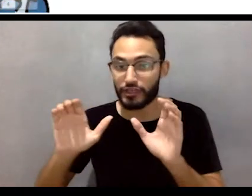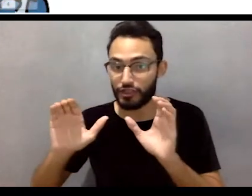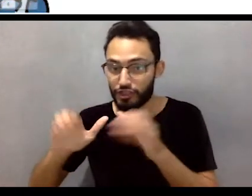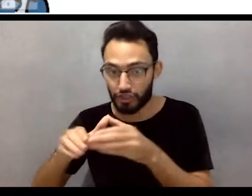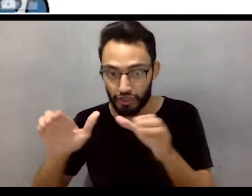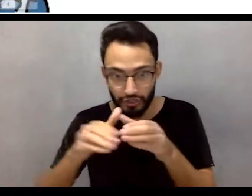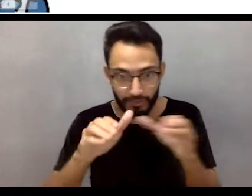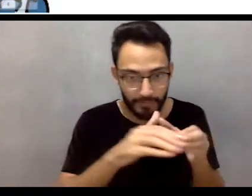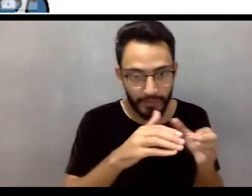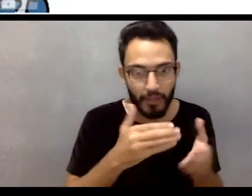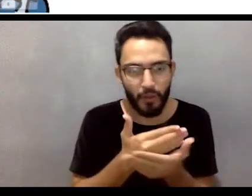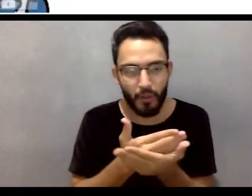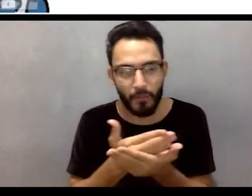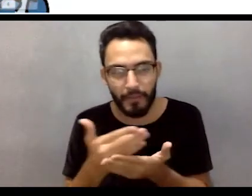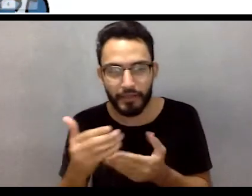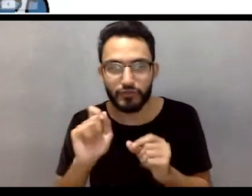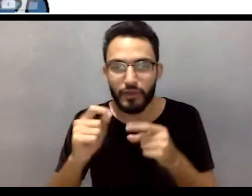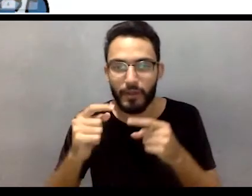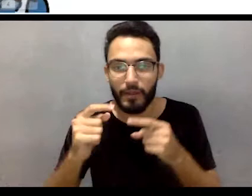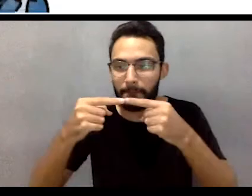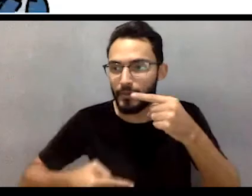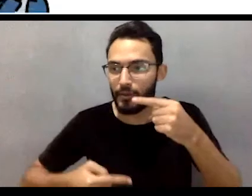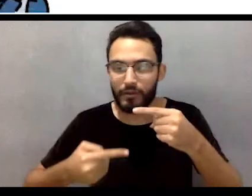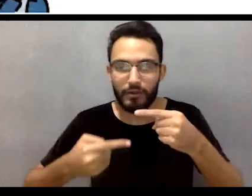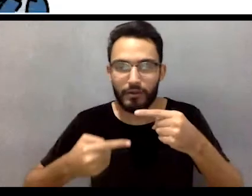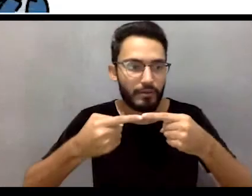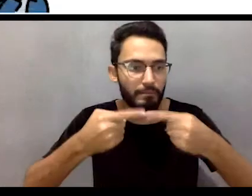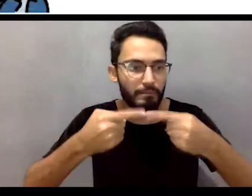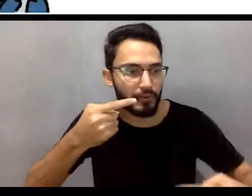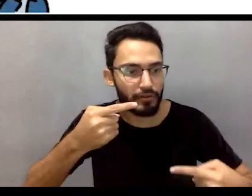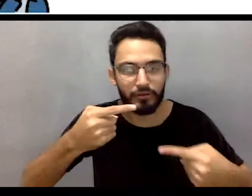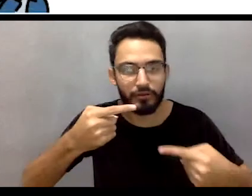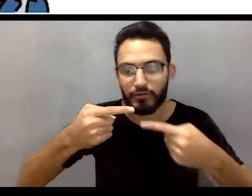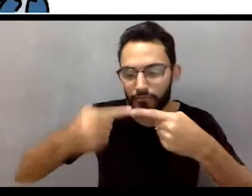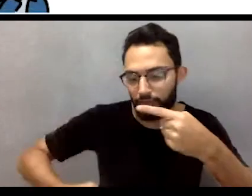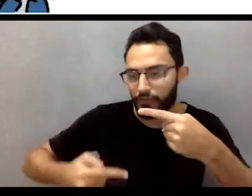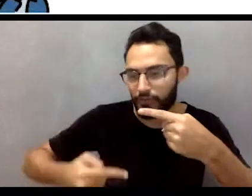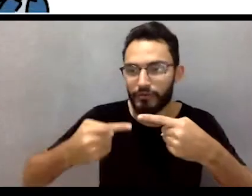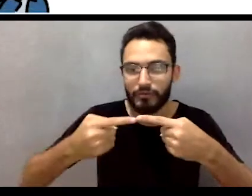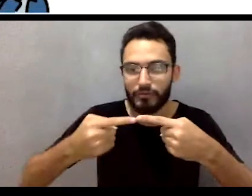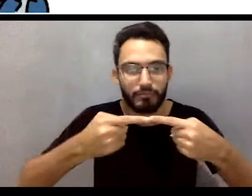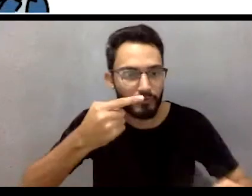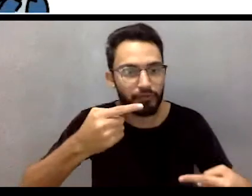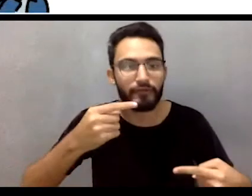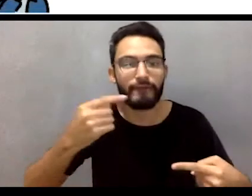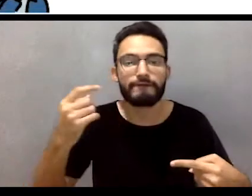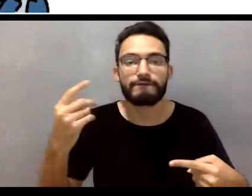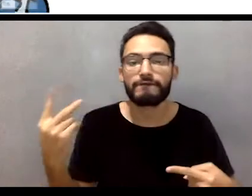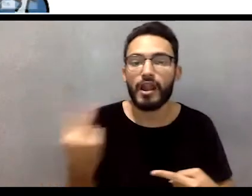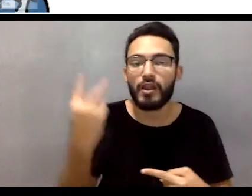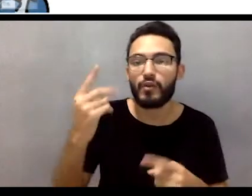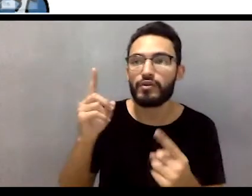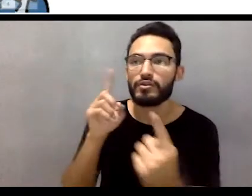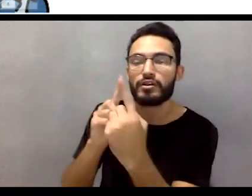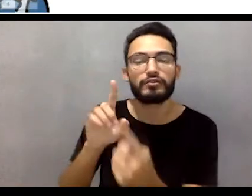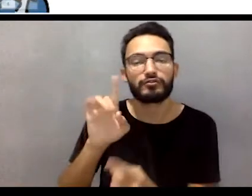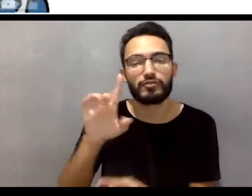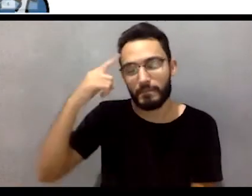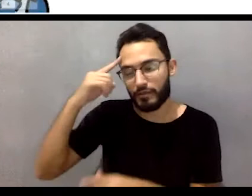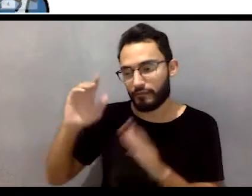eles começam a se desconectar do valor do cliente e eles começam realmente só a